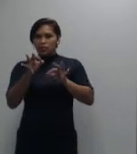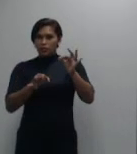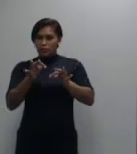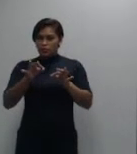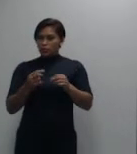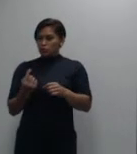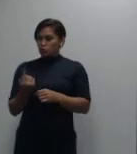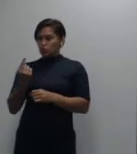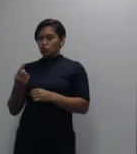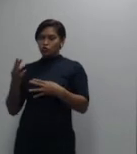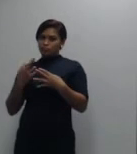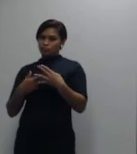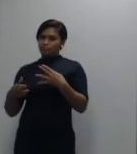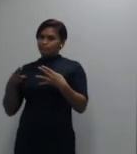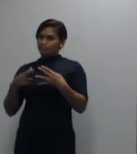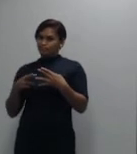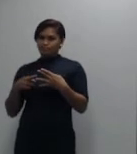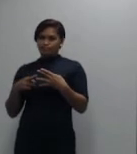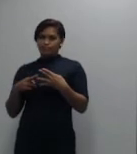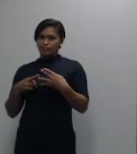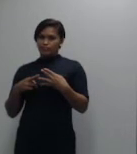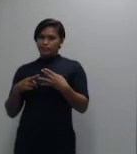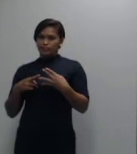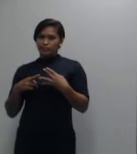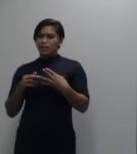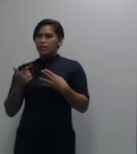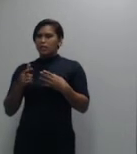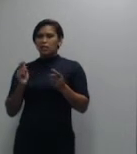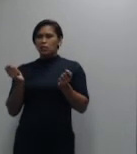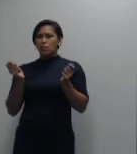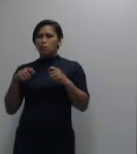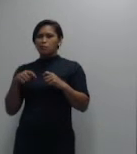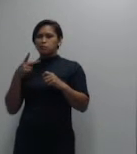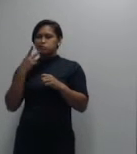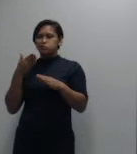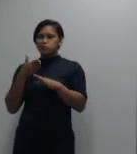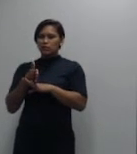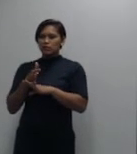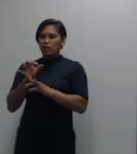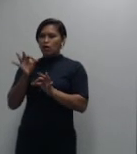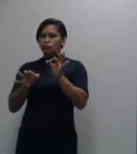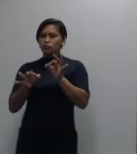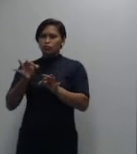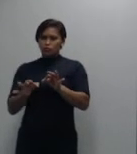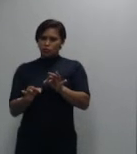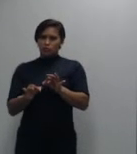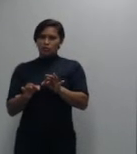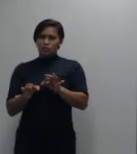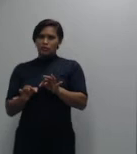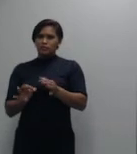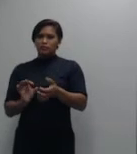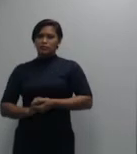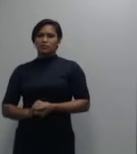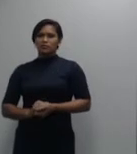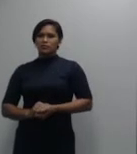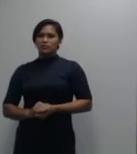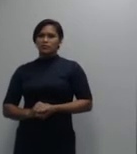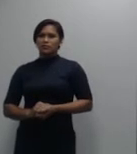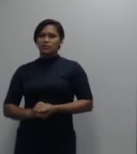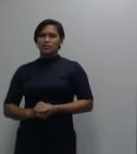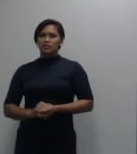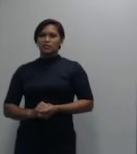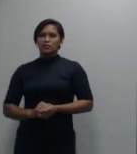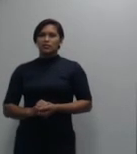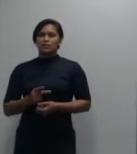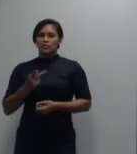recurso e não cabe de entrar no âmbito jurídico da demanda é super